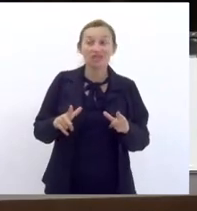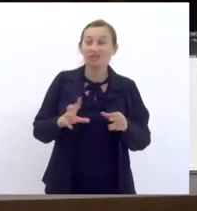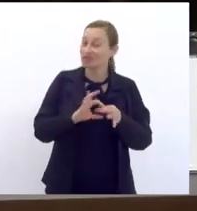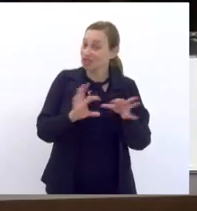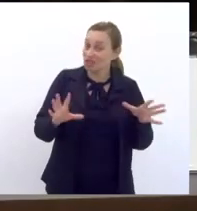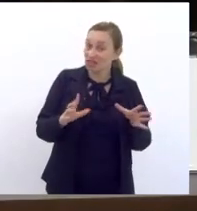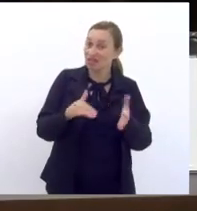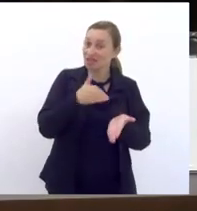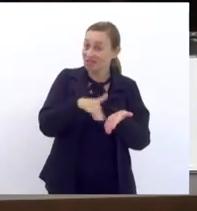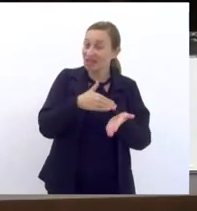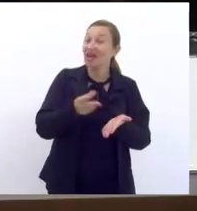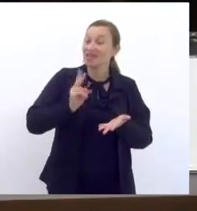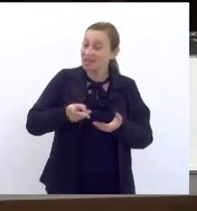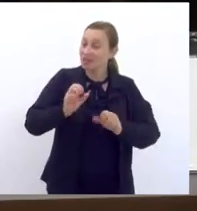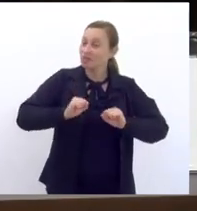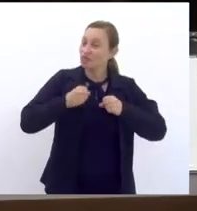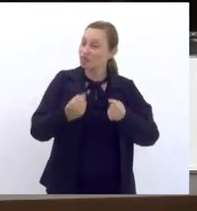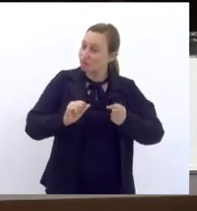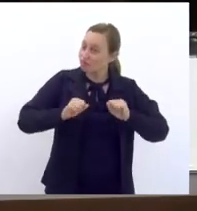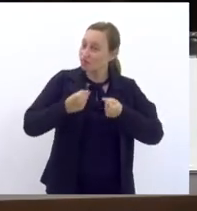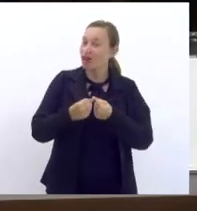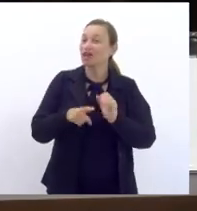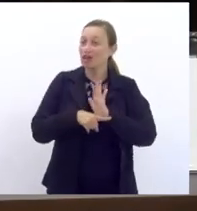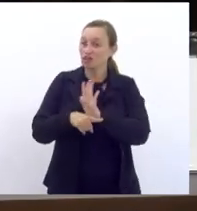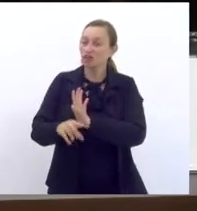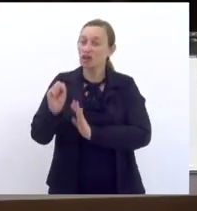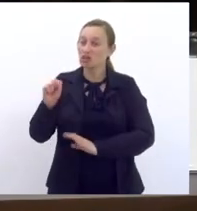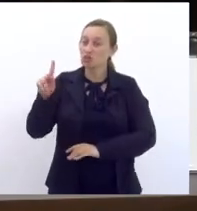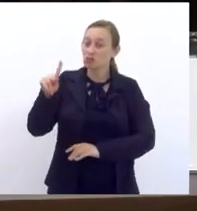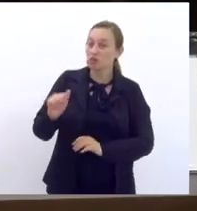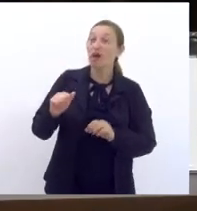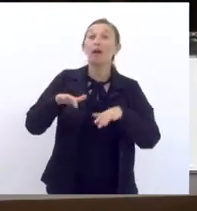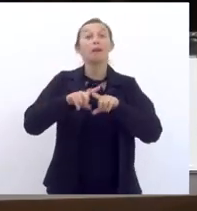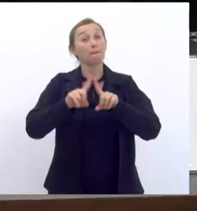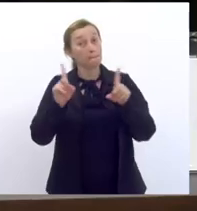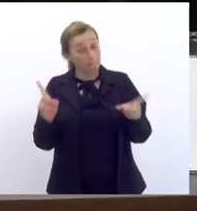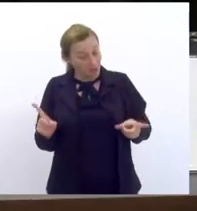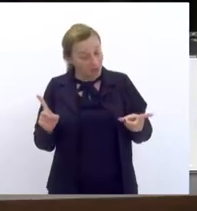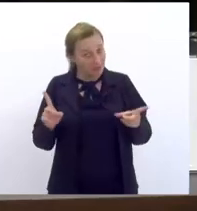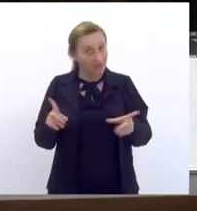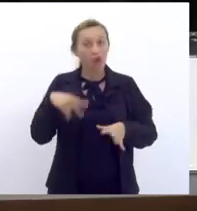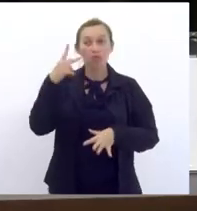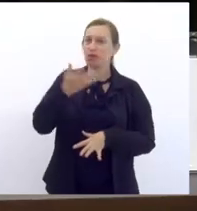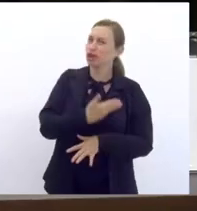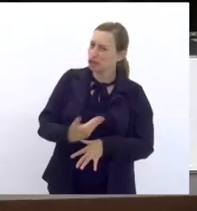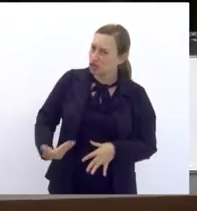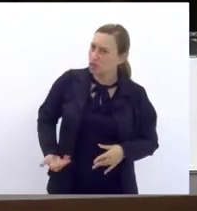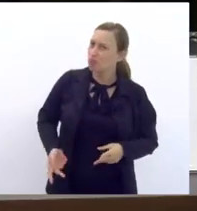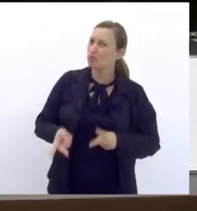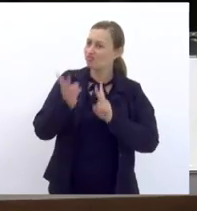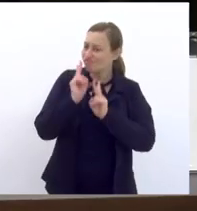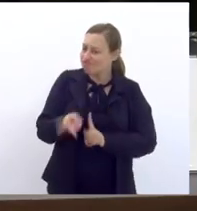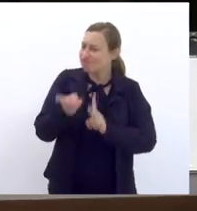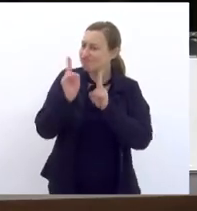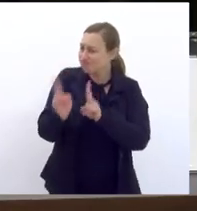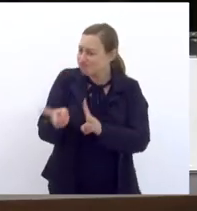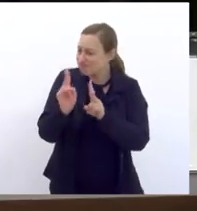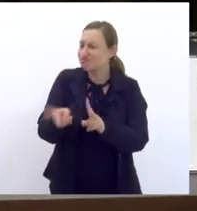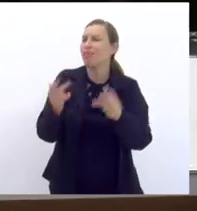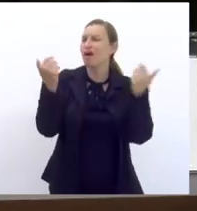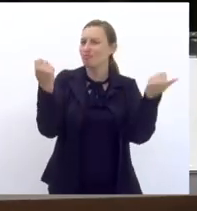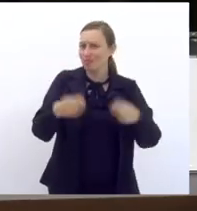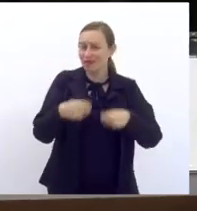de ser secretário sendo tentar ajudar você para de alguma forma mas política pública permanente é o que a gente quer